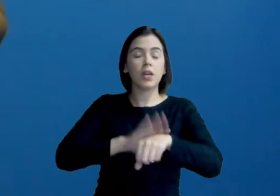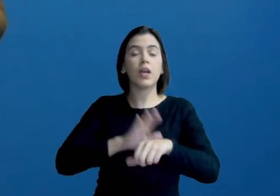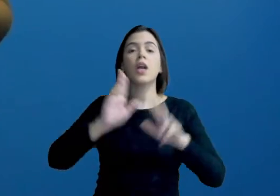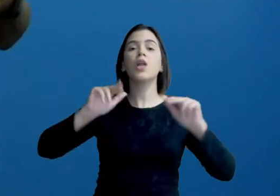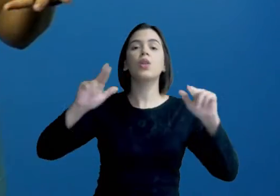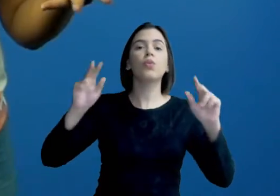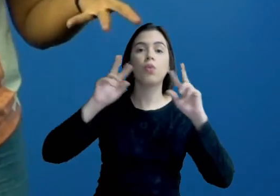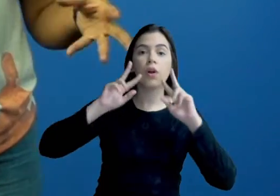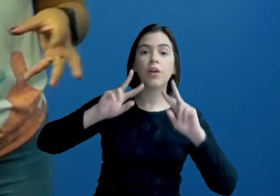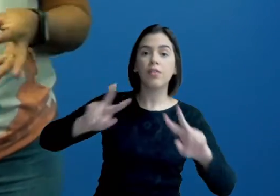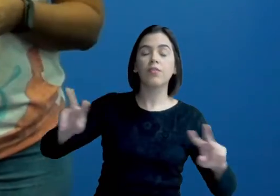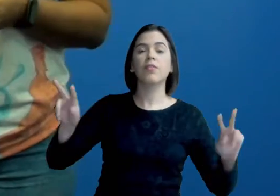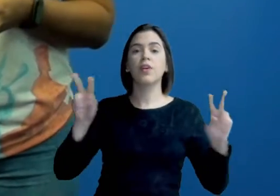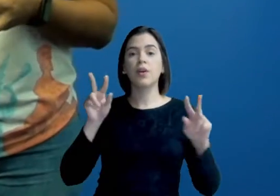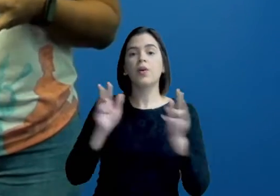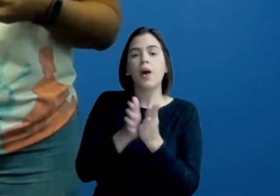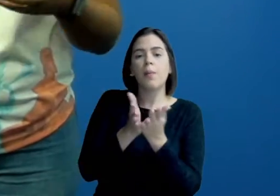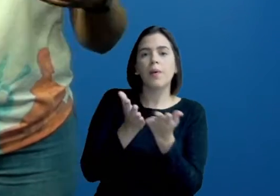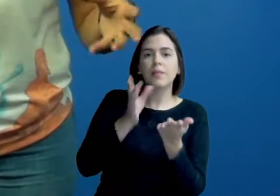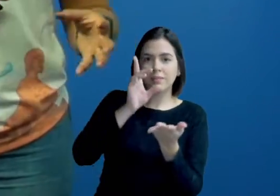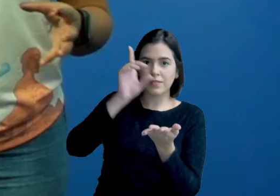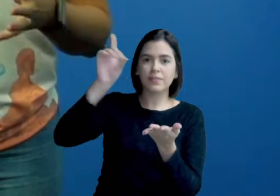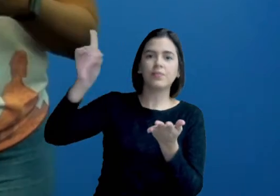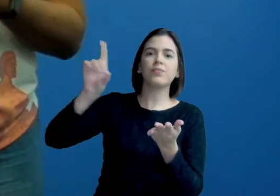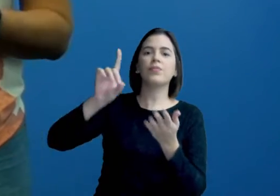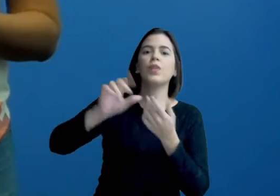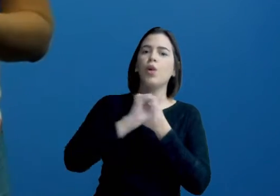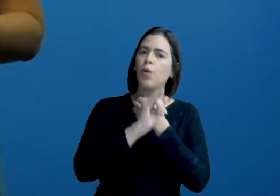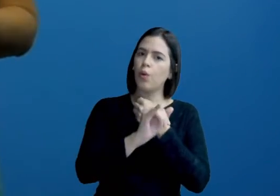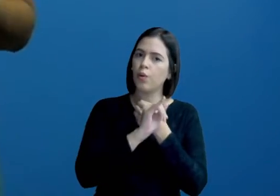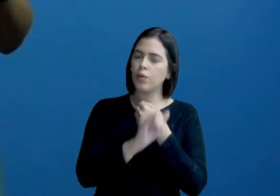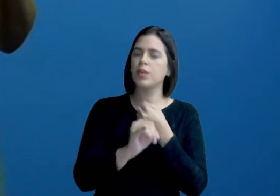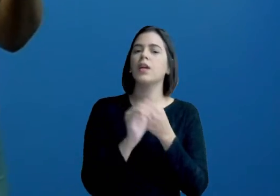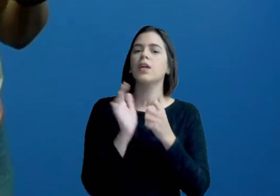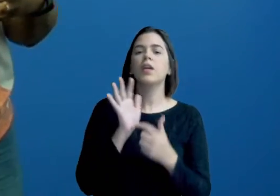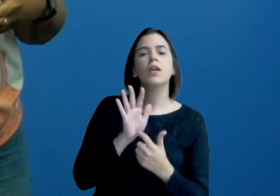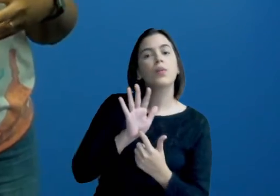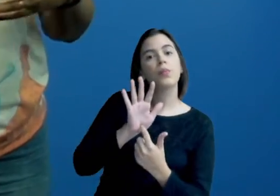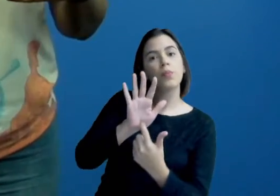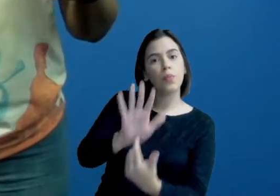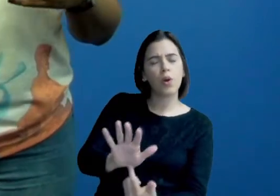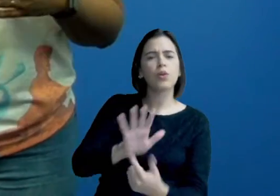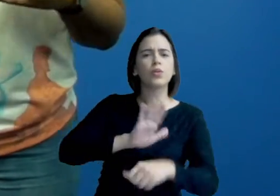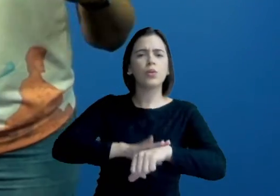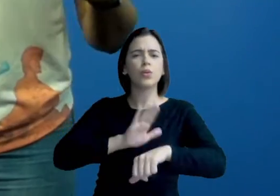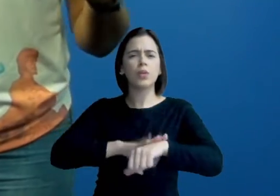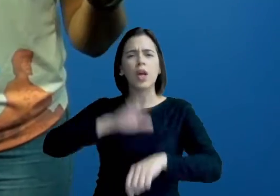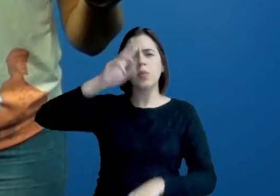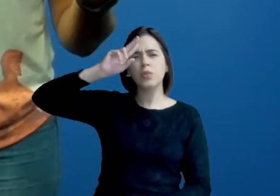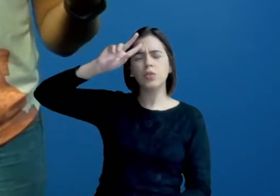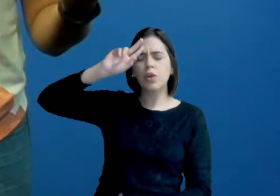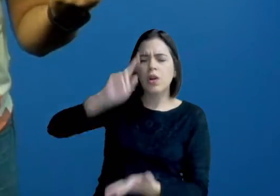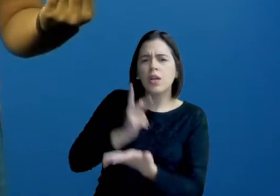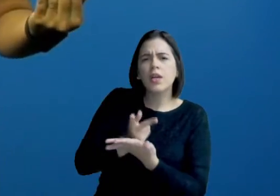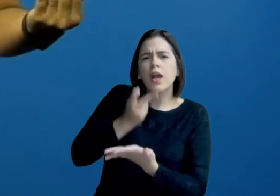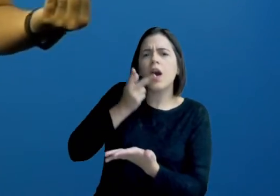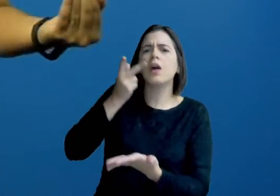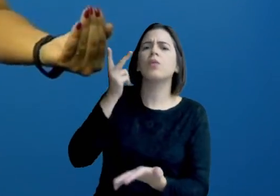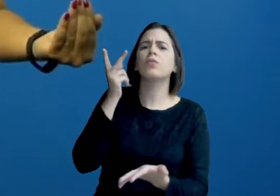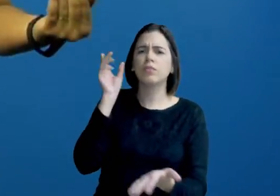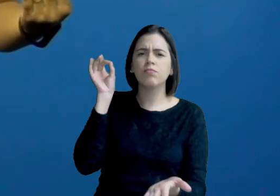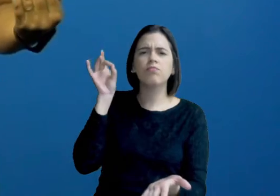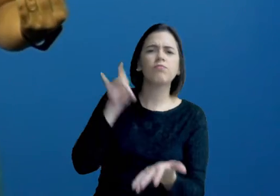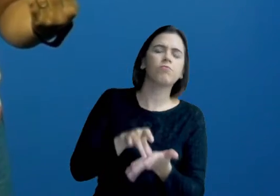ouviu falar das crônicas bíblicas, né? Primeira e segunda crônicas, que relata o tempo histórico em que